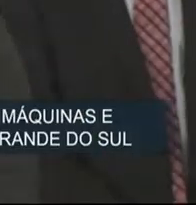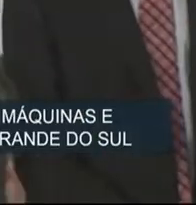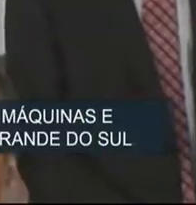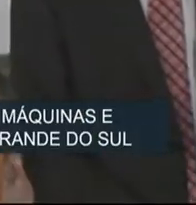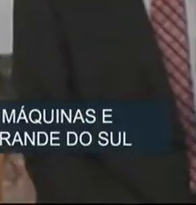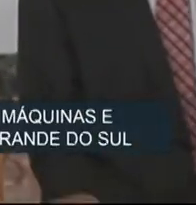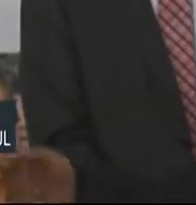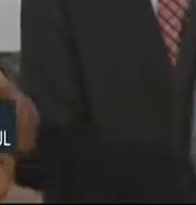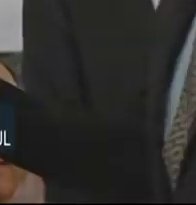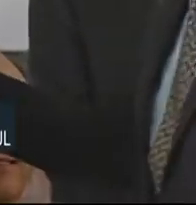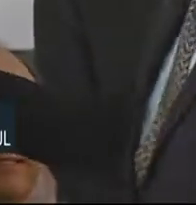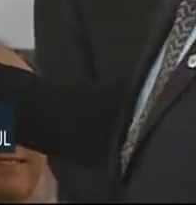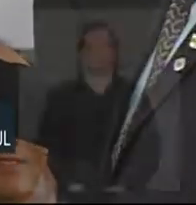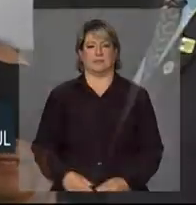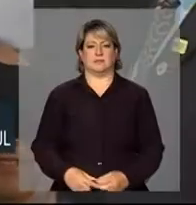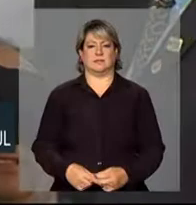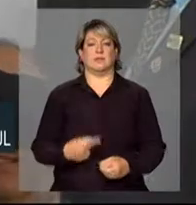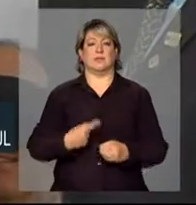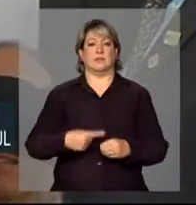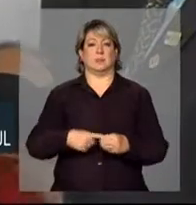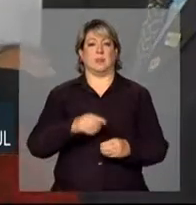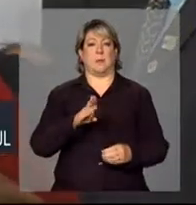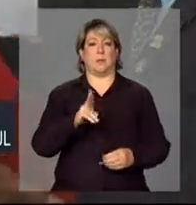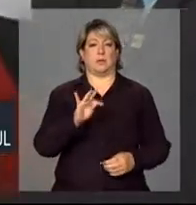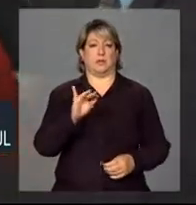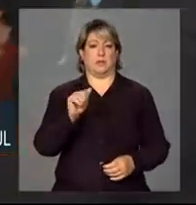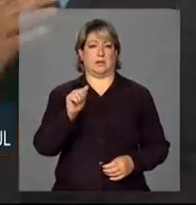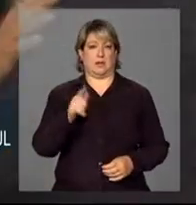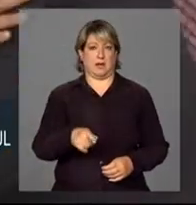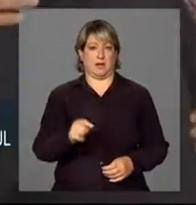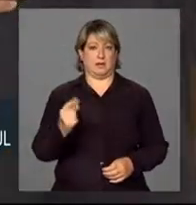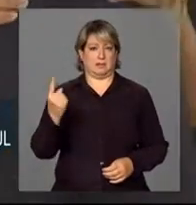Butiá, Paulo Roberto Félix Machado.